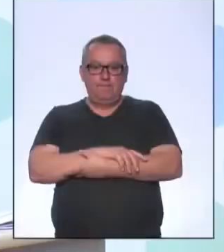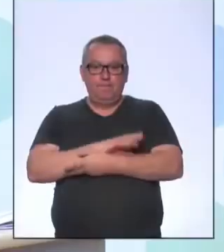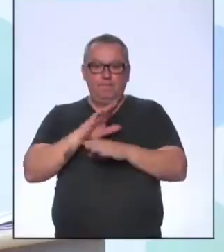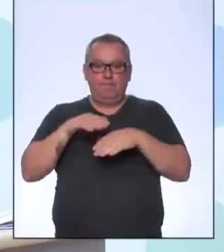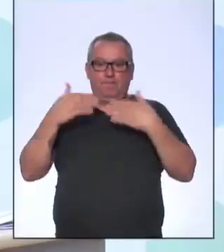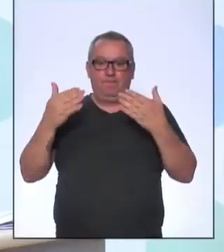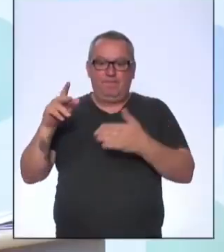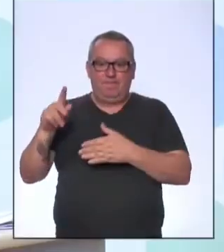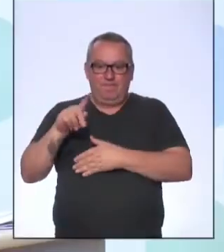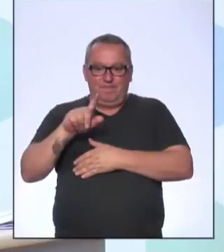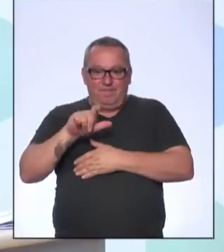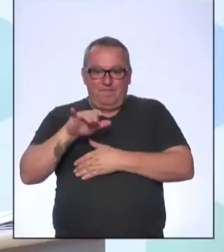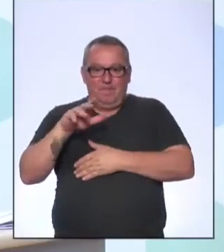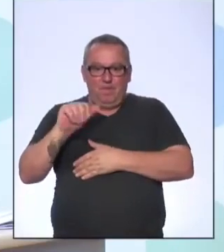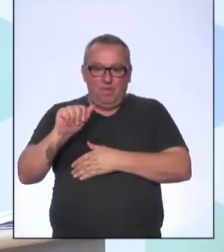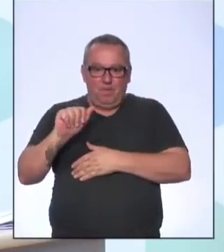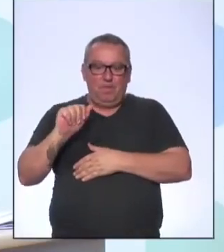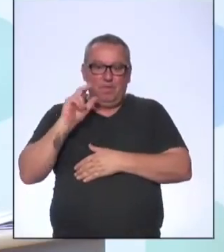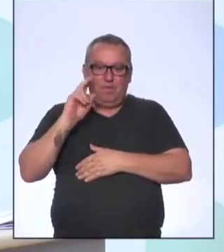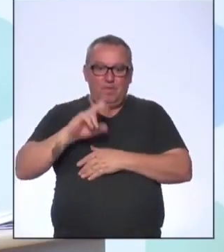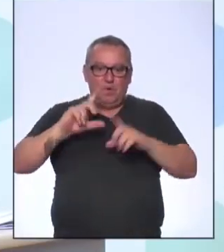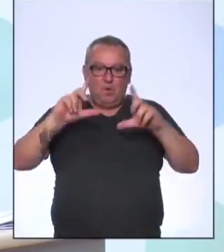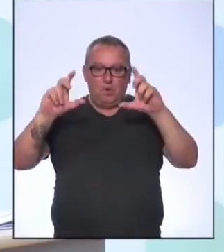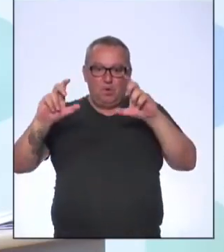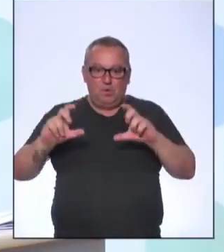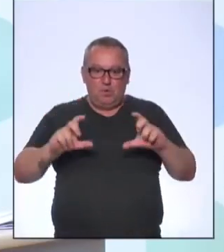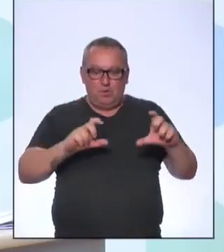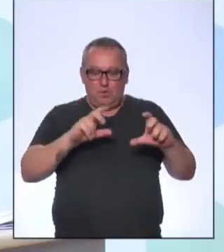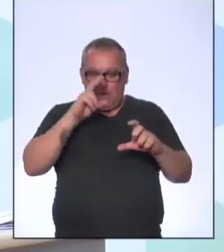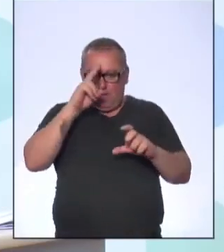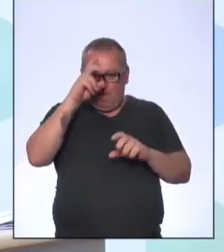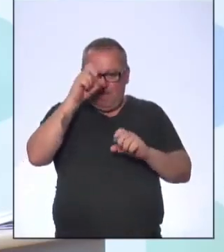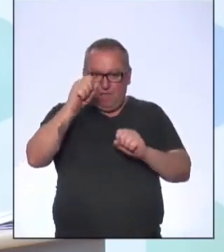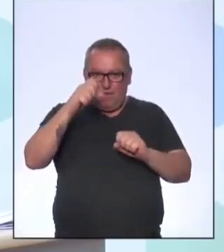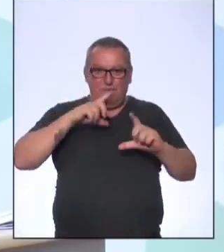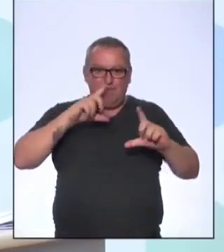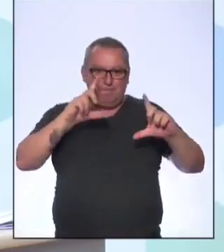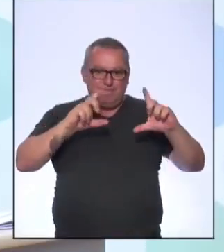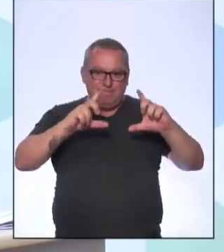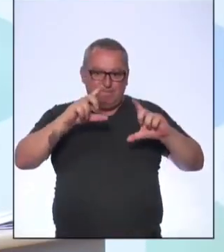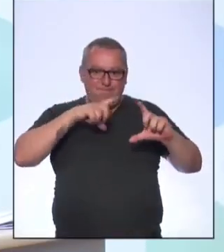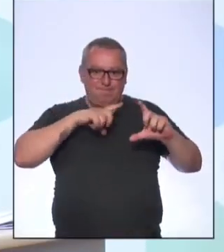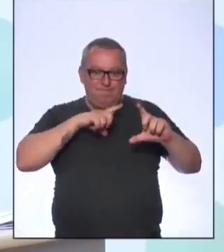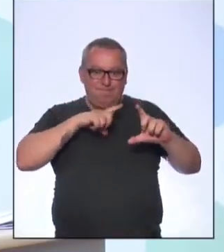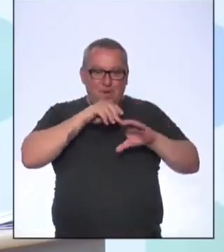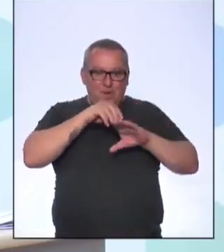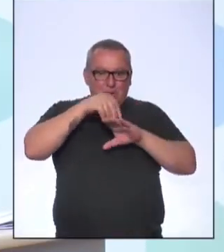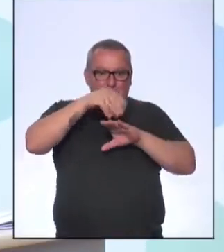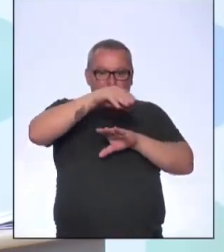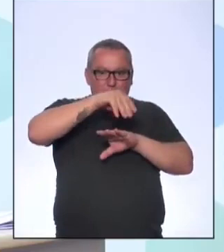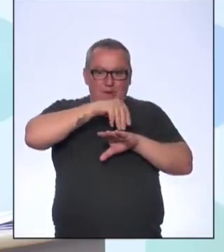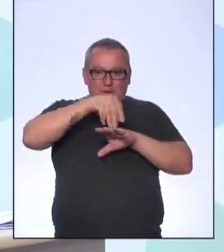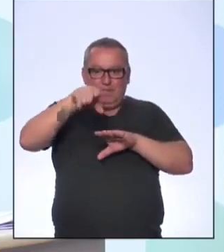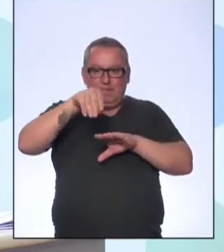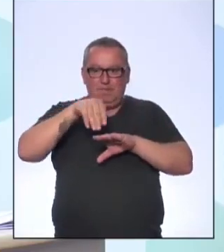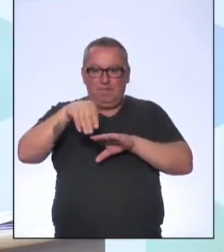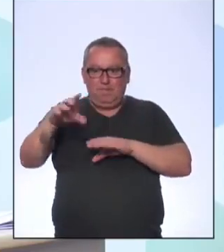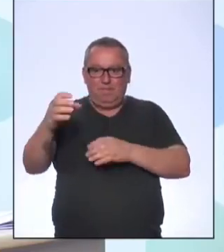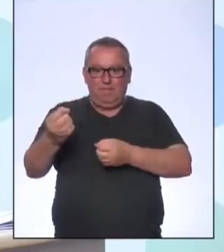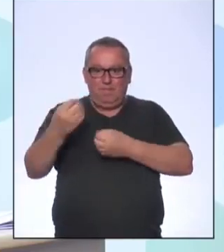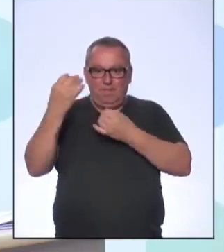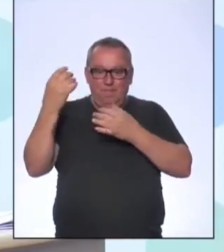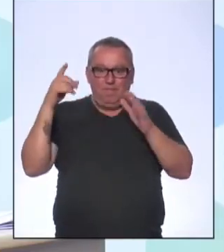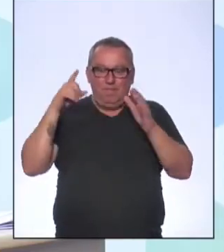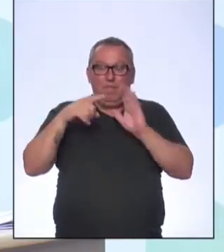Então, professora Lúcia, nós estamos falando de imagens aqui hoje, né, do poder que a fotografia tem em transmitir informação. Nós perguntamos para os